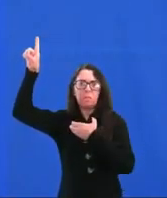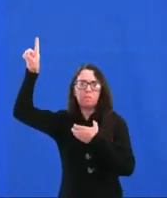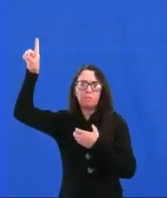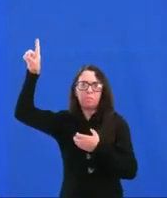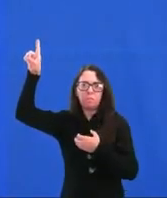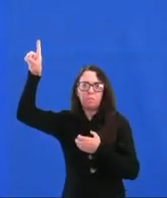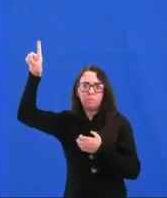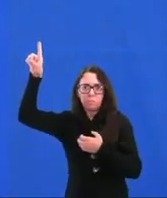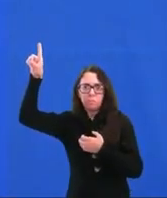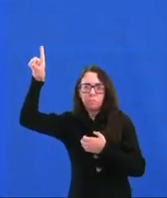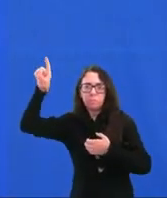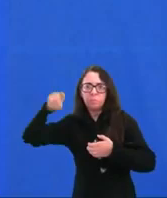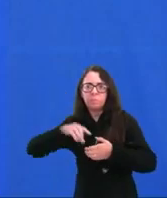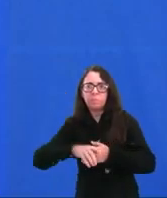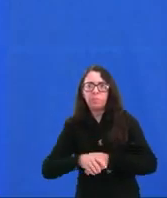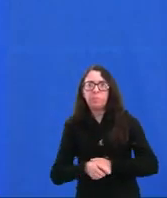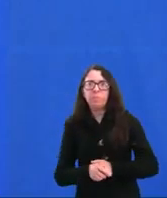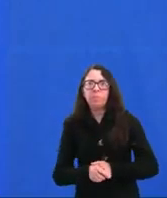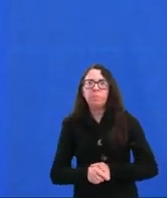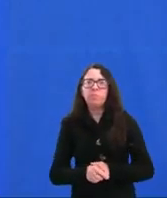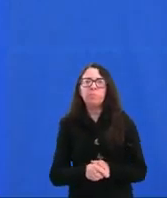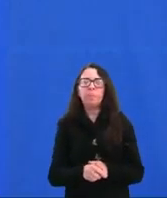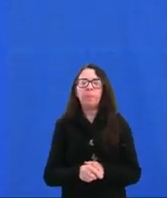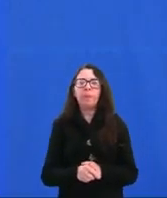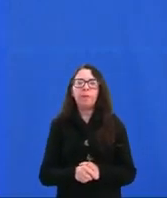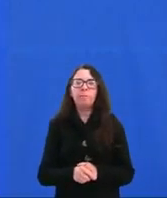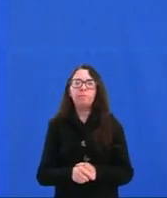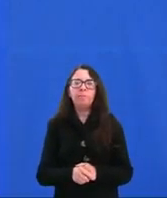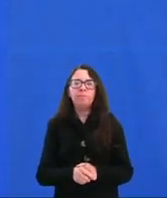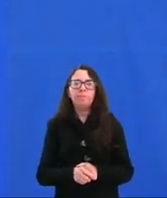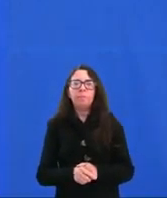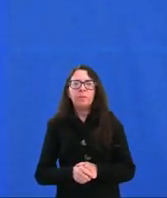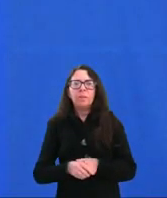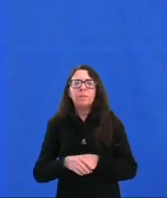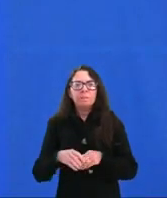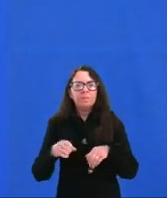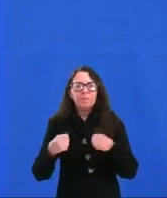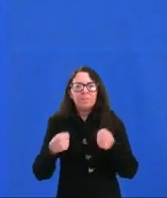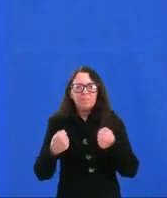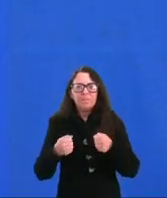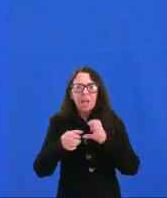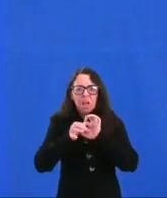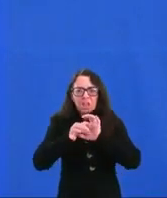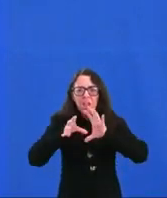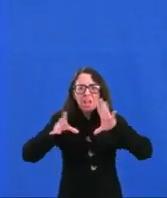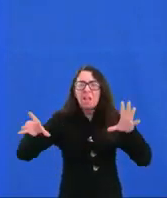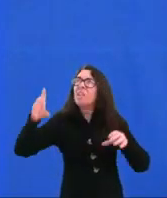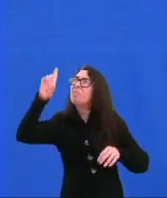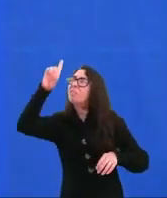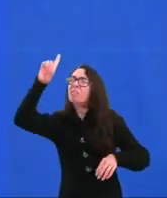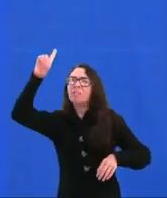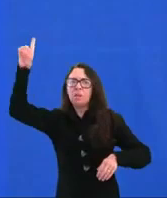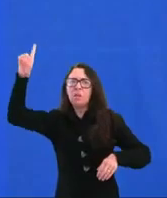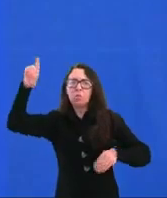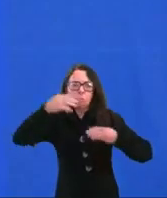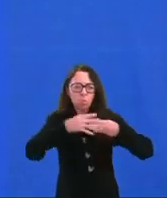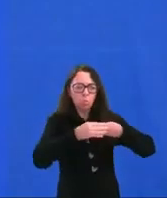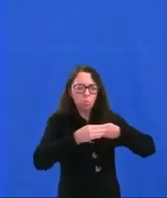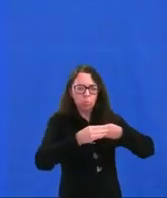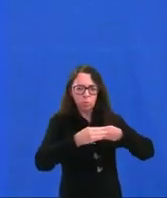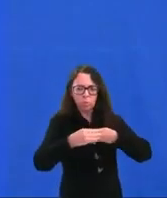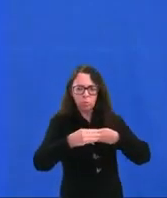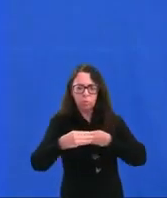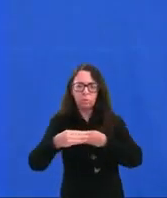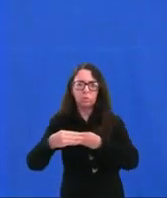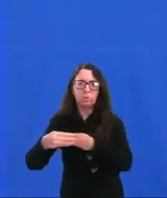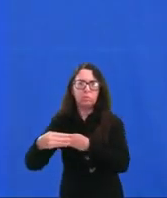age e nos dirige, e também nos dê a visão que nós precisamos, do caminho que precisamos